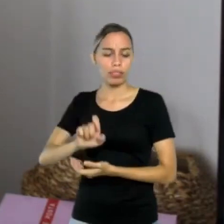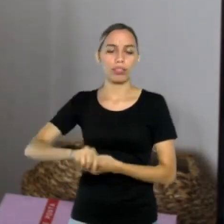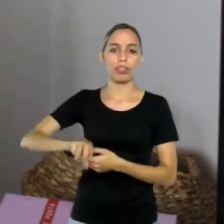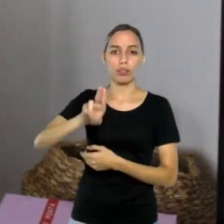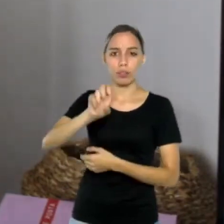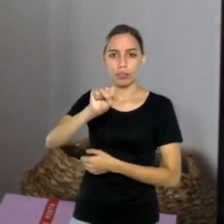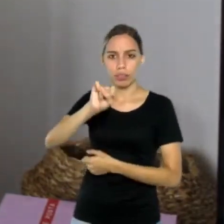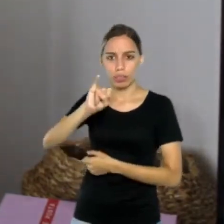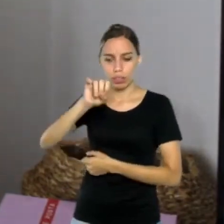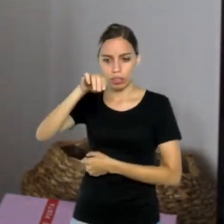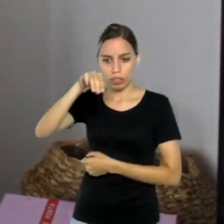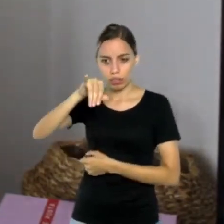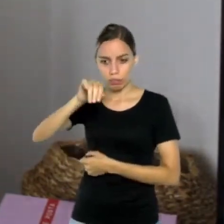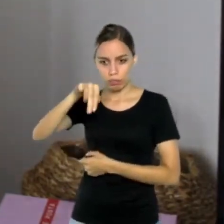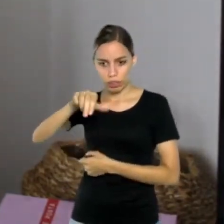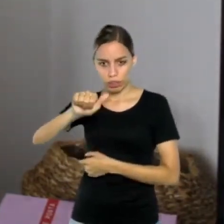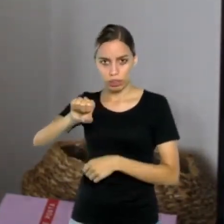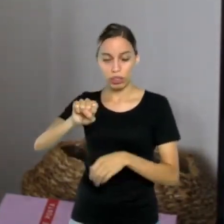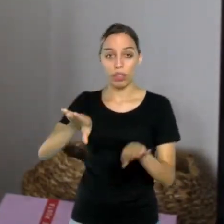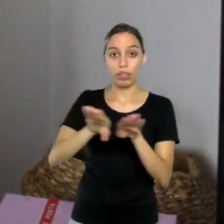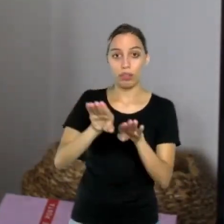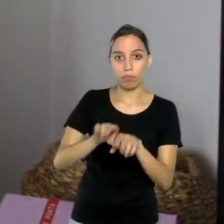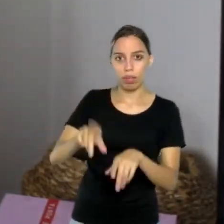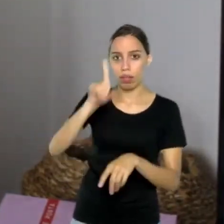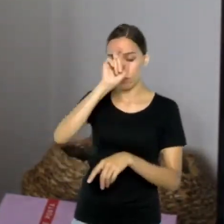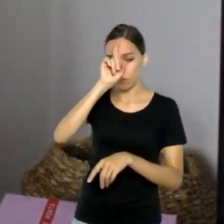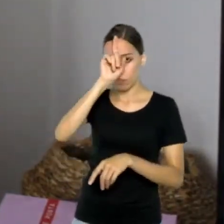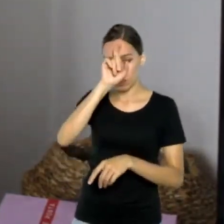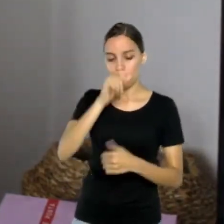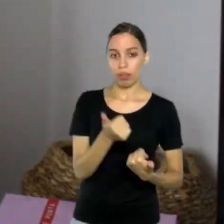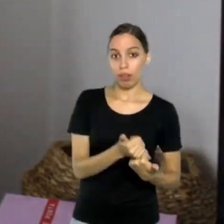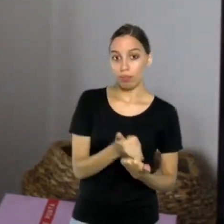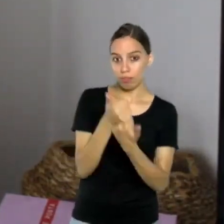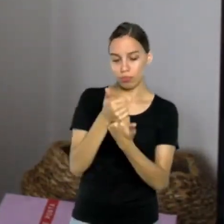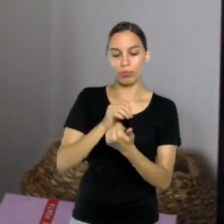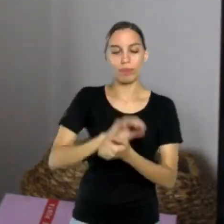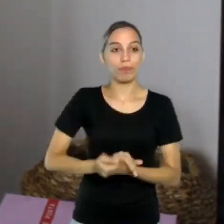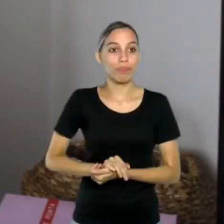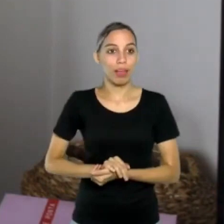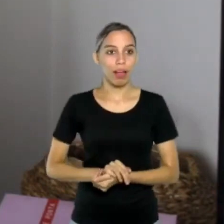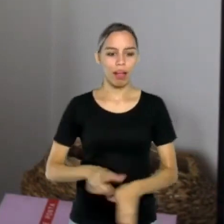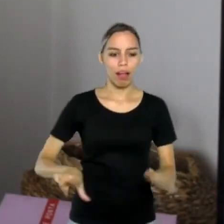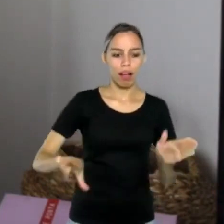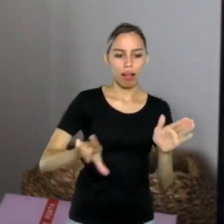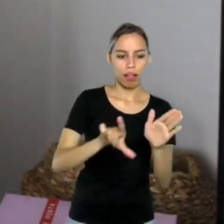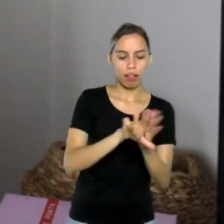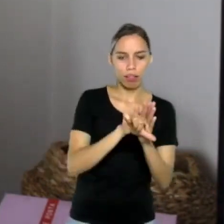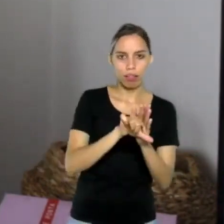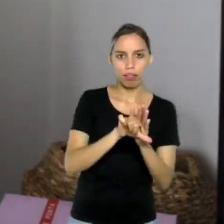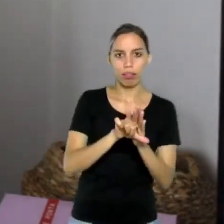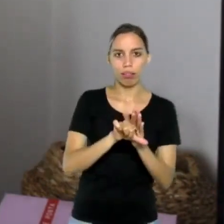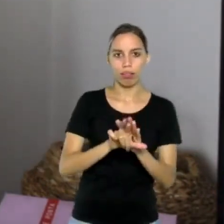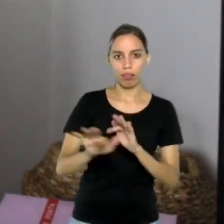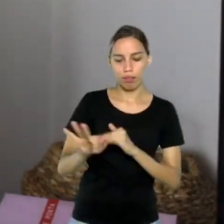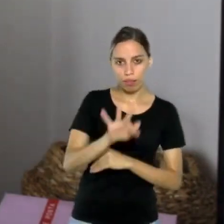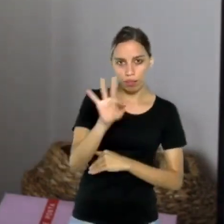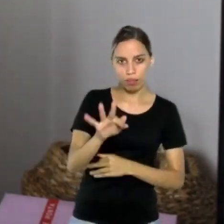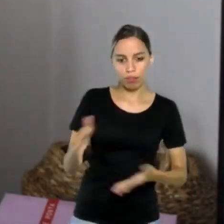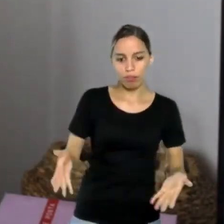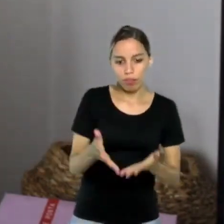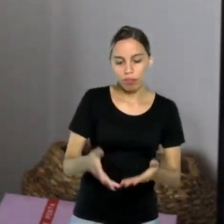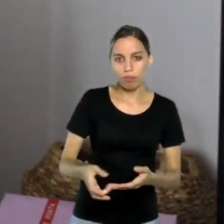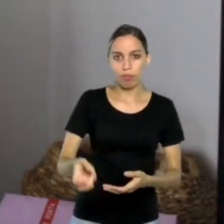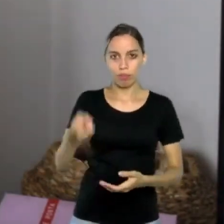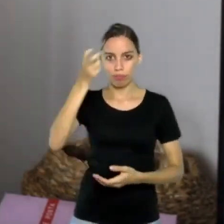Minas, com o apoio da Rede Mater Dei de Saúde, com recursos da Lei Federal de Incentivo à Cultura do Ministério da